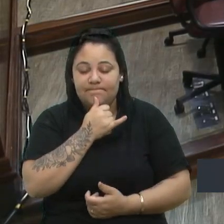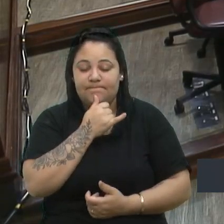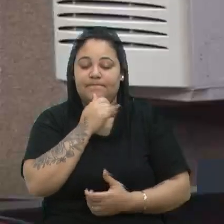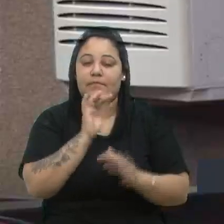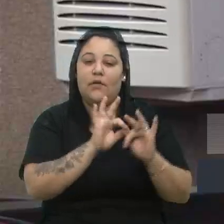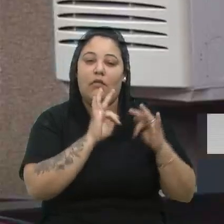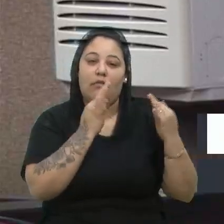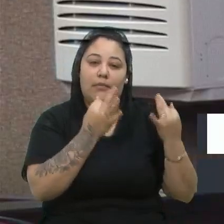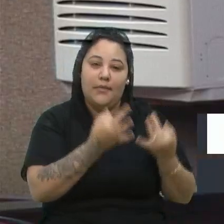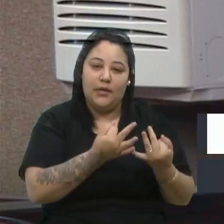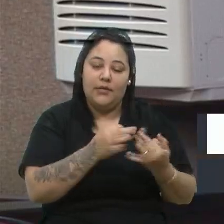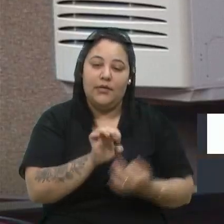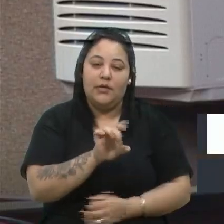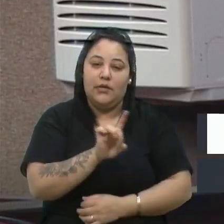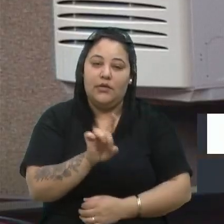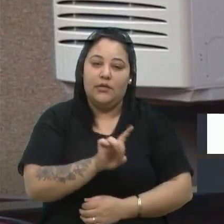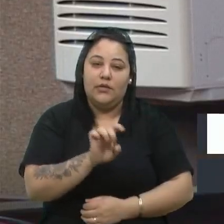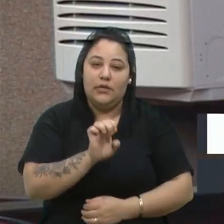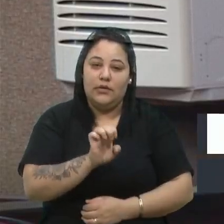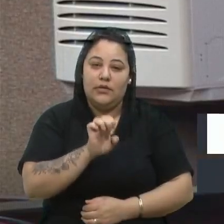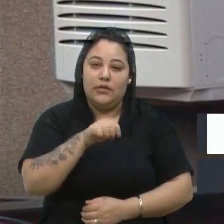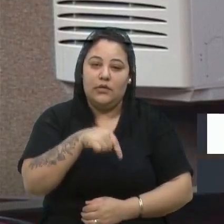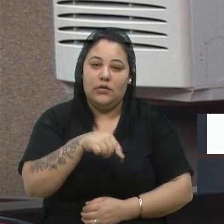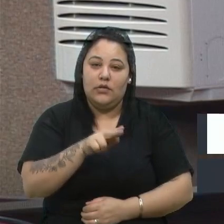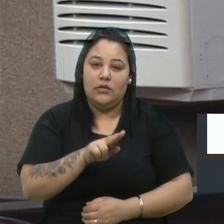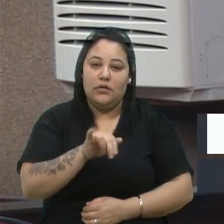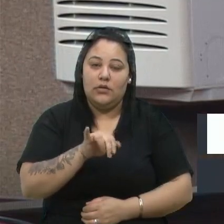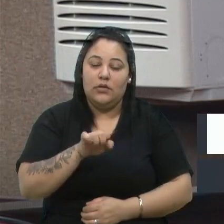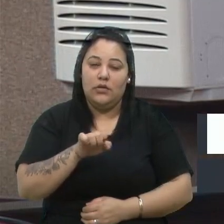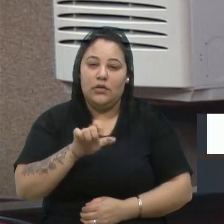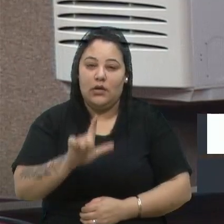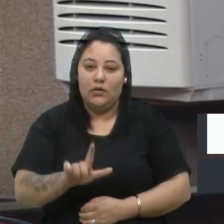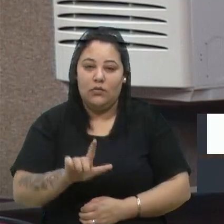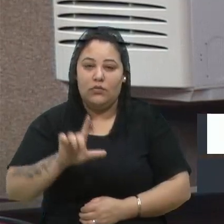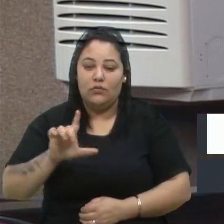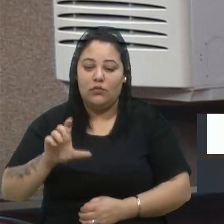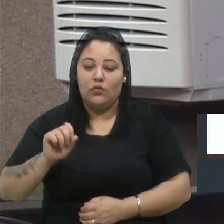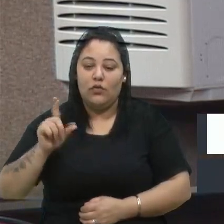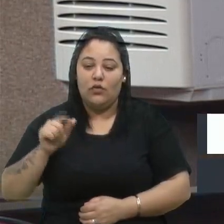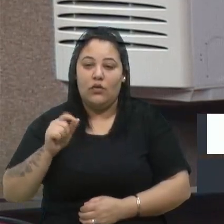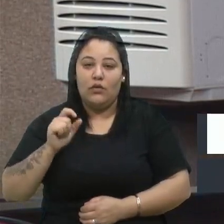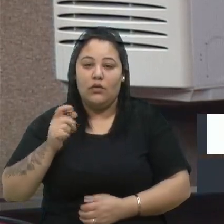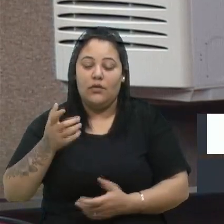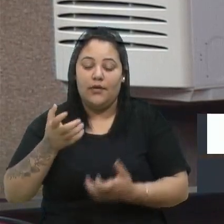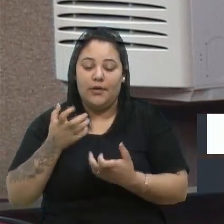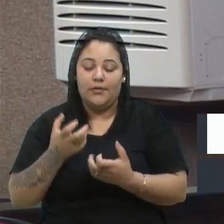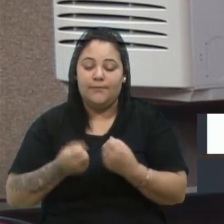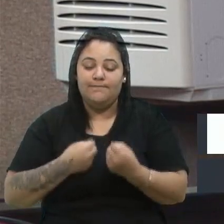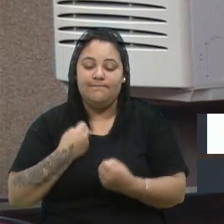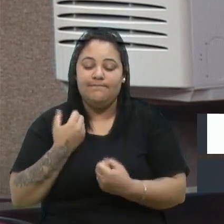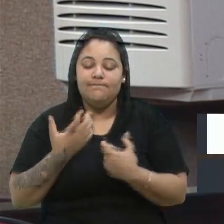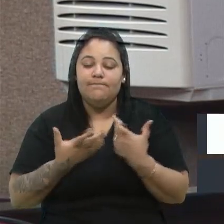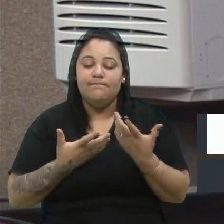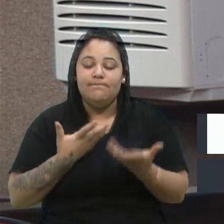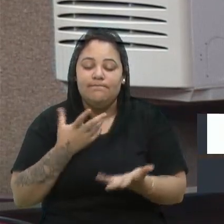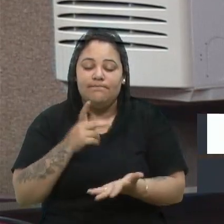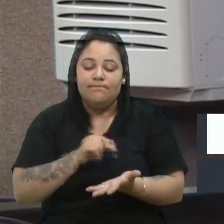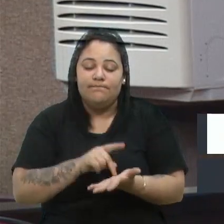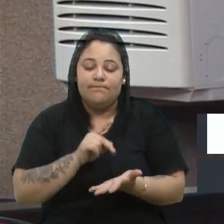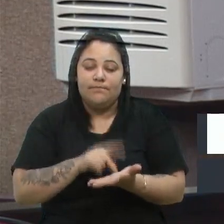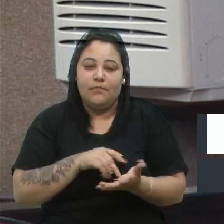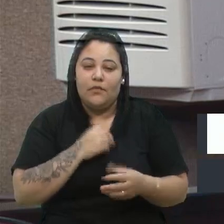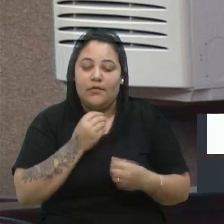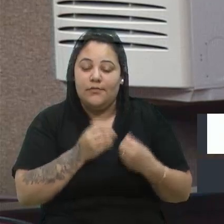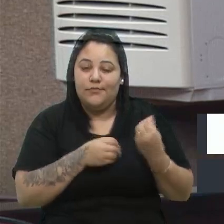de Ezequiel Loch. Queremos expressar nossos sinceros sentimentos aos familiares de Ezequiel